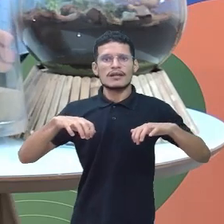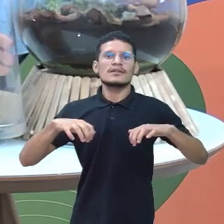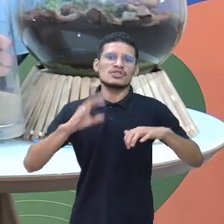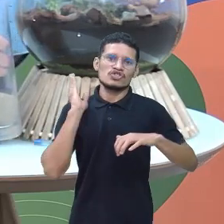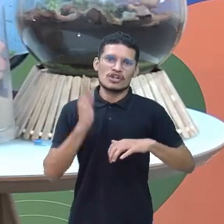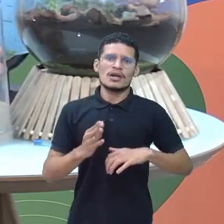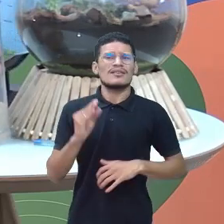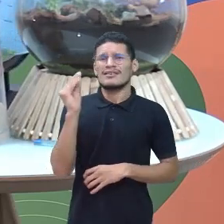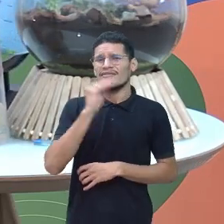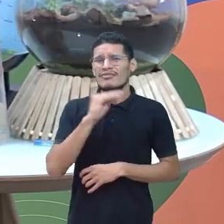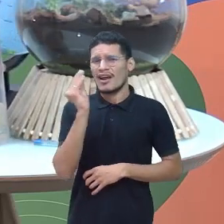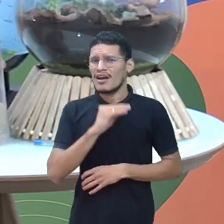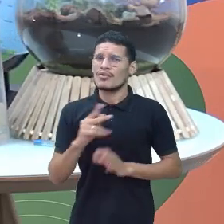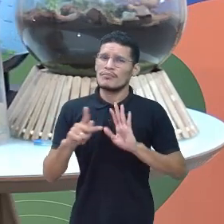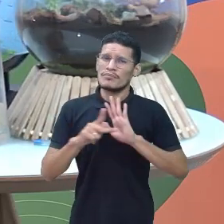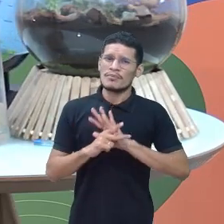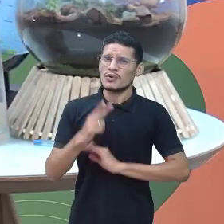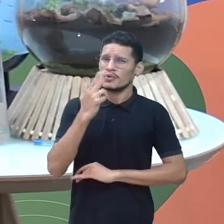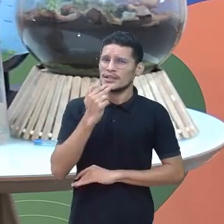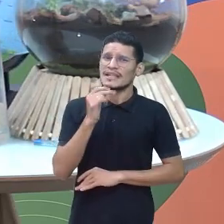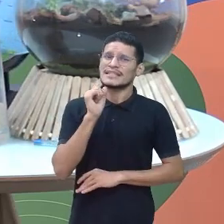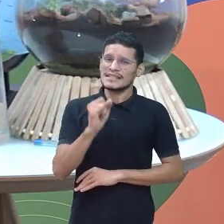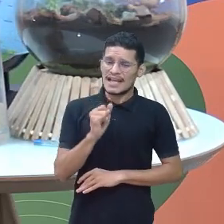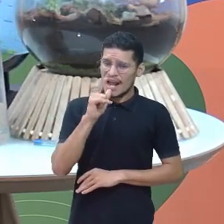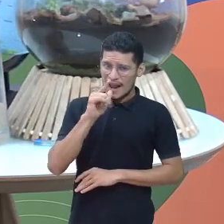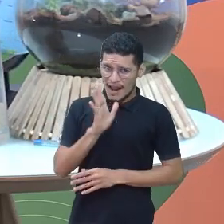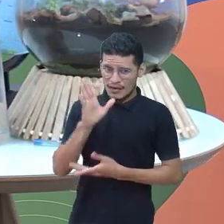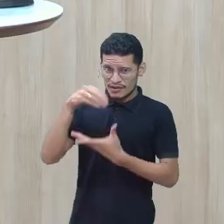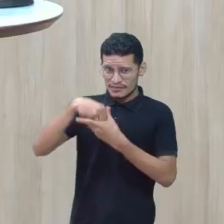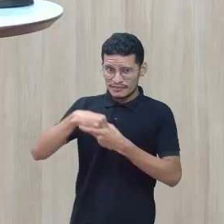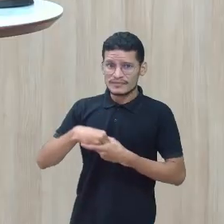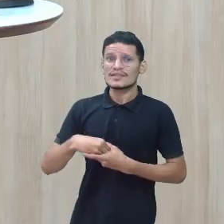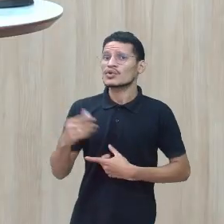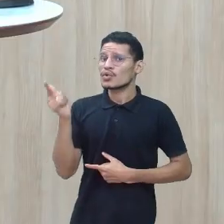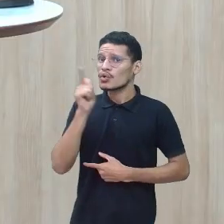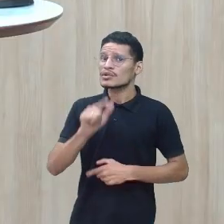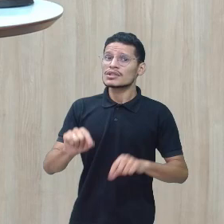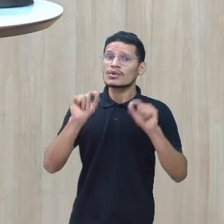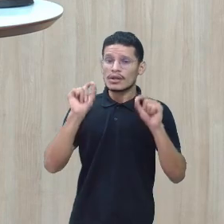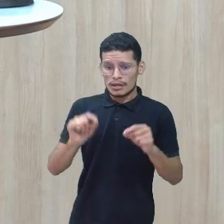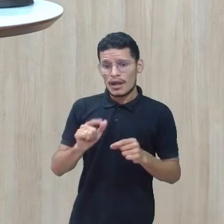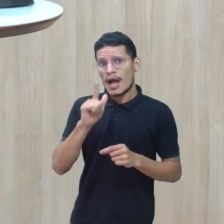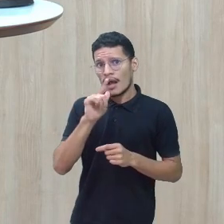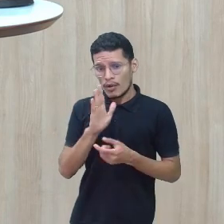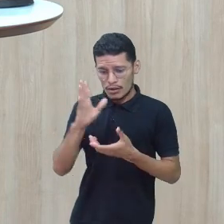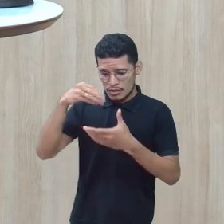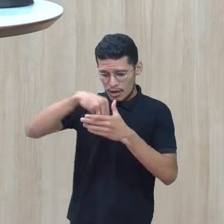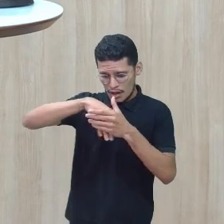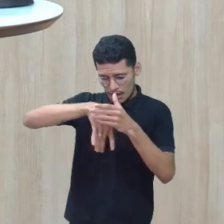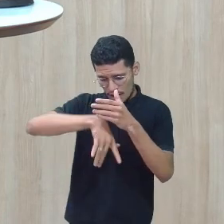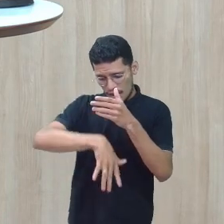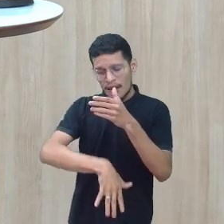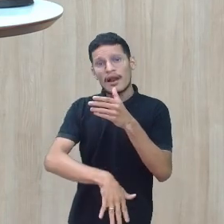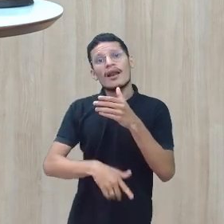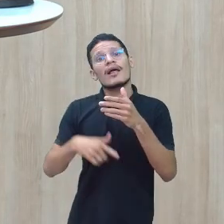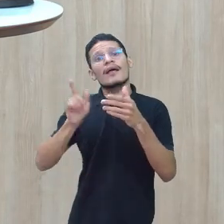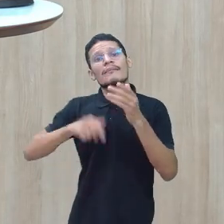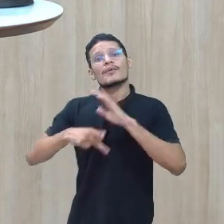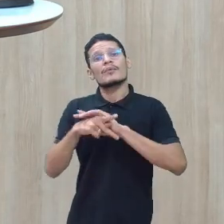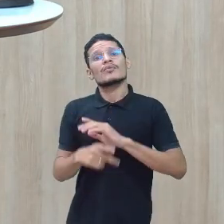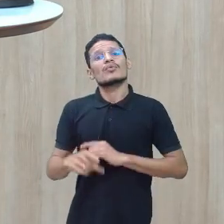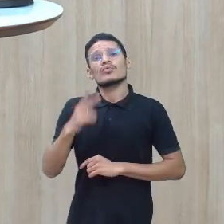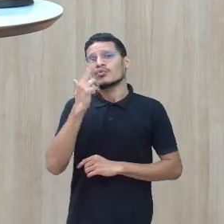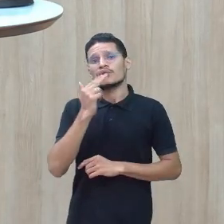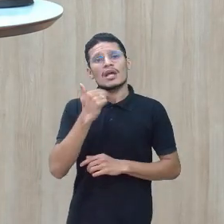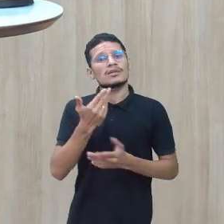um solo pobre. Quando se coloca água, ele faz com que a água passe, levando os nutrientes com muita facilidade. É um